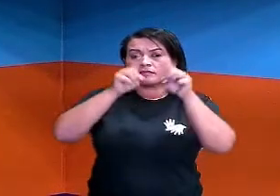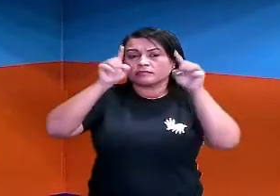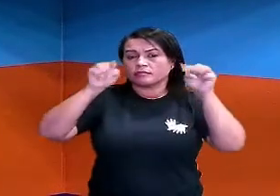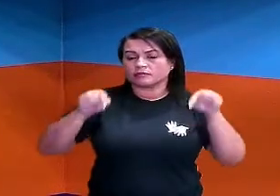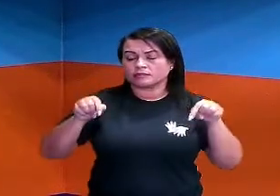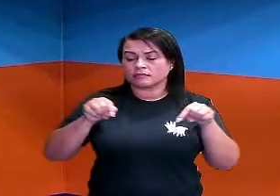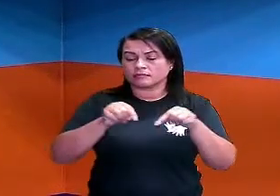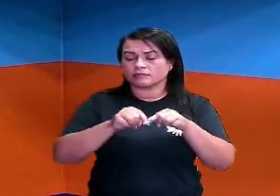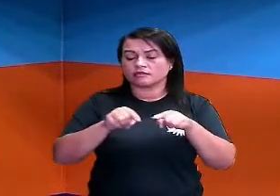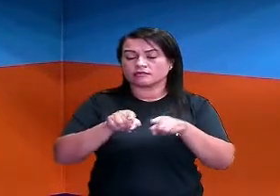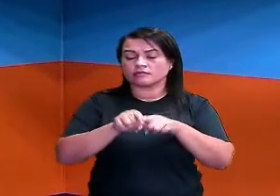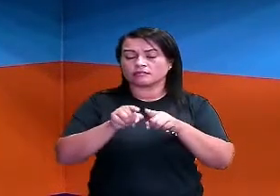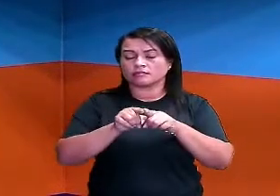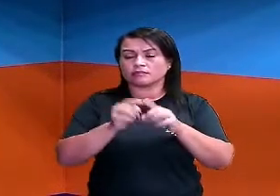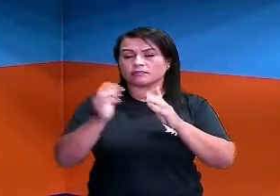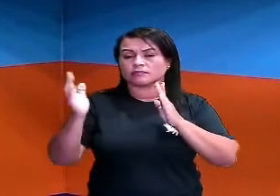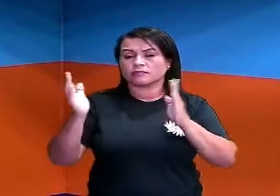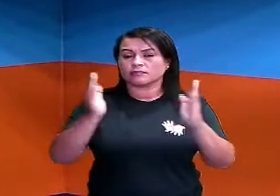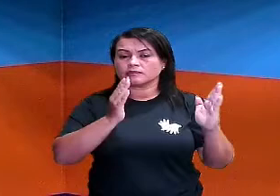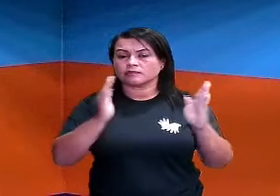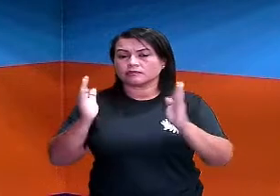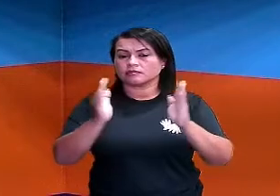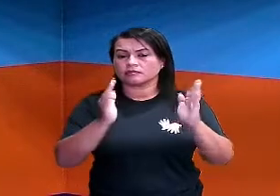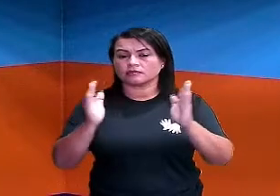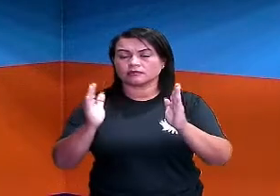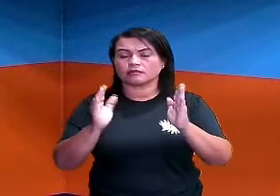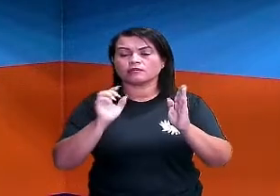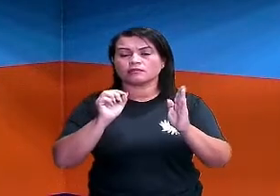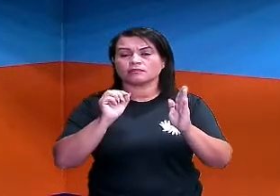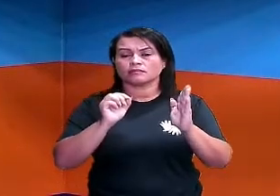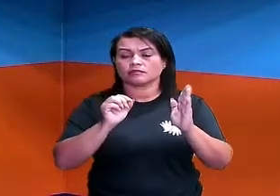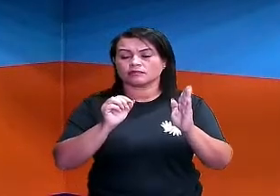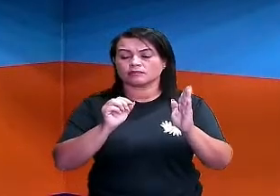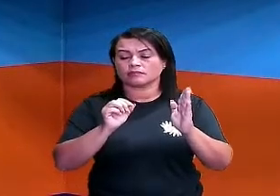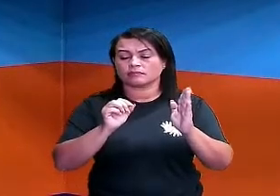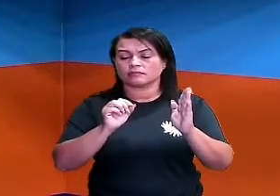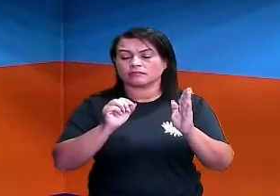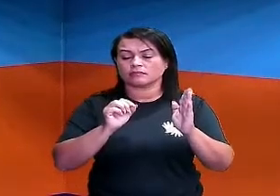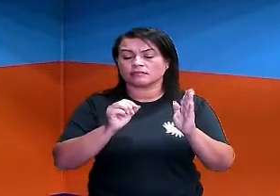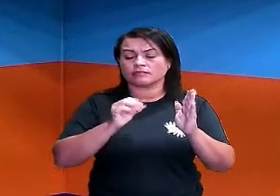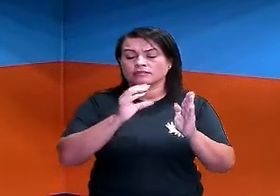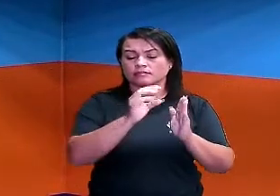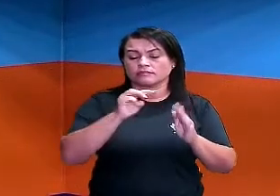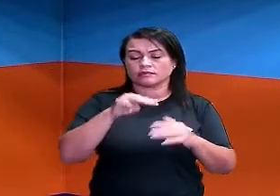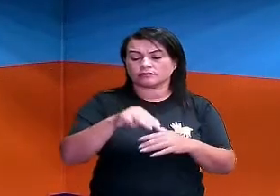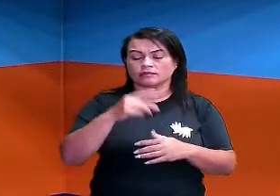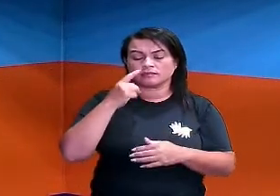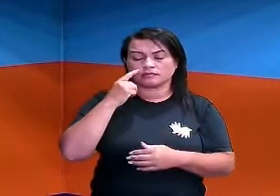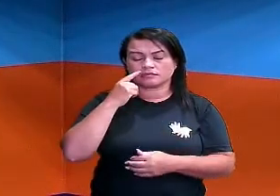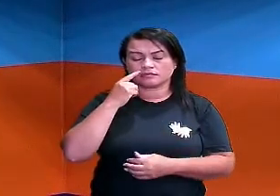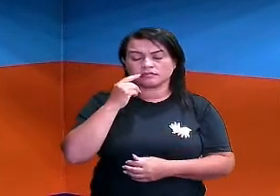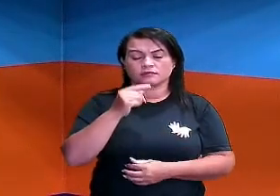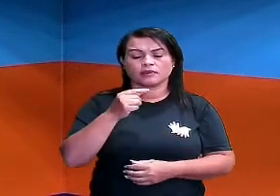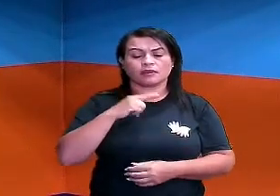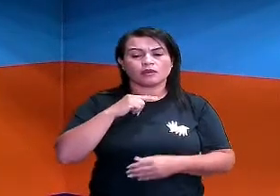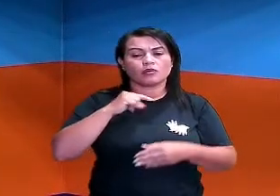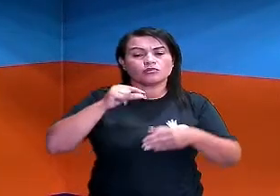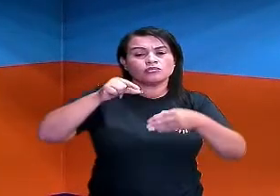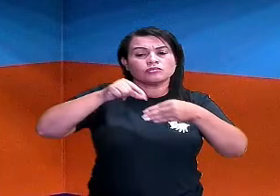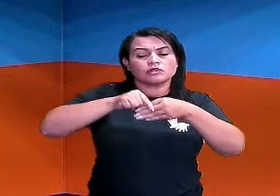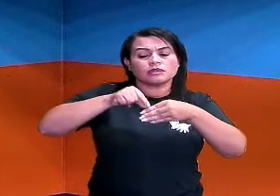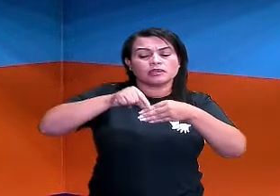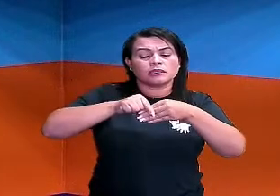entre os centímetros, tá bom? Então, nós temos um clipe aqui. O clipe começa no 0 e termina